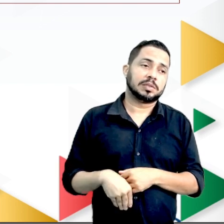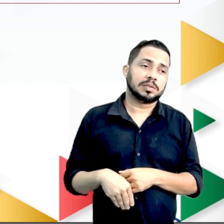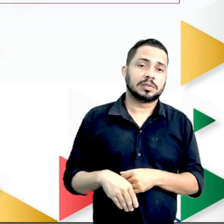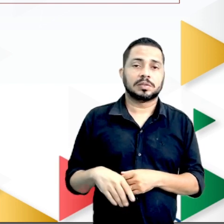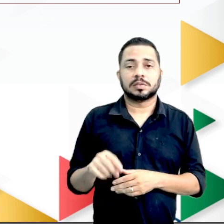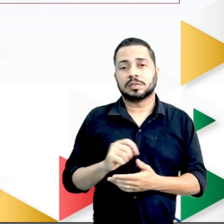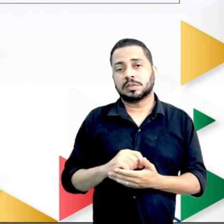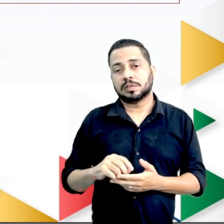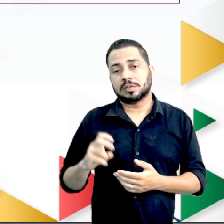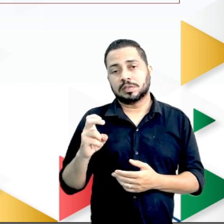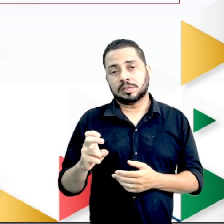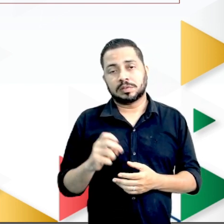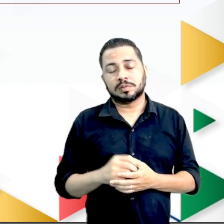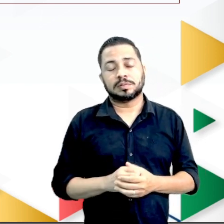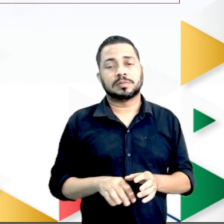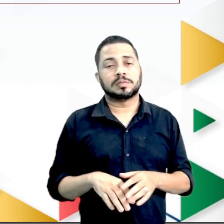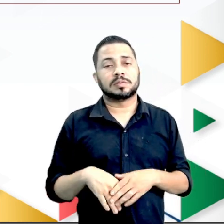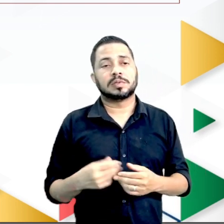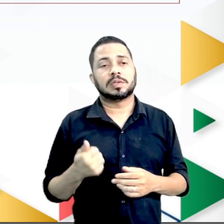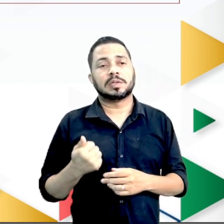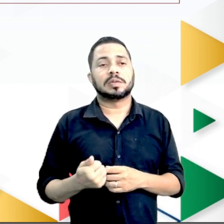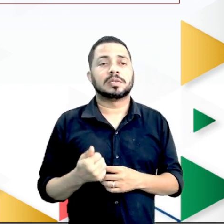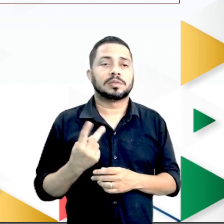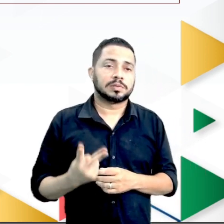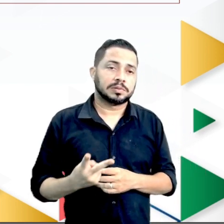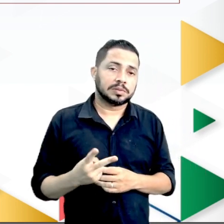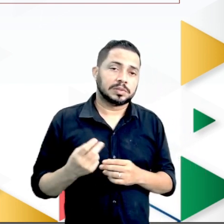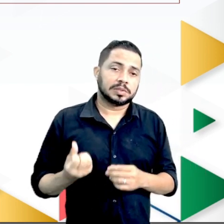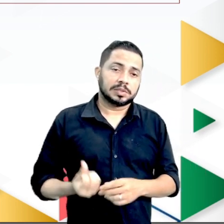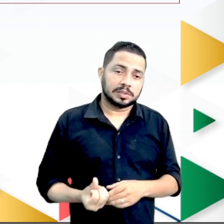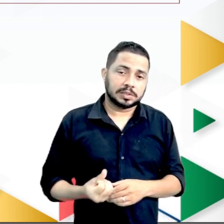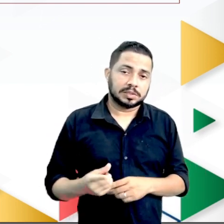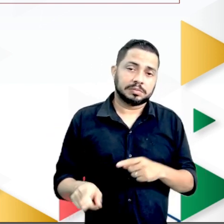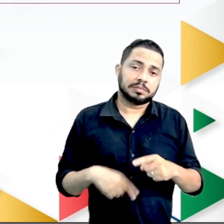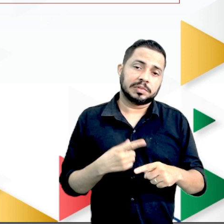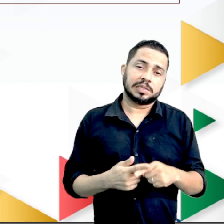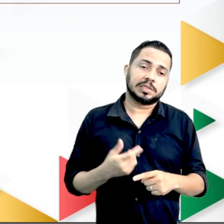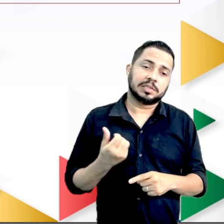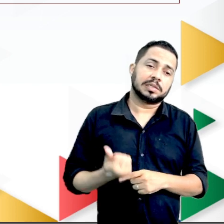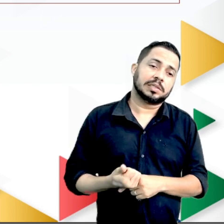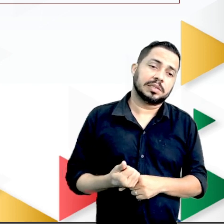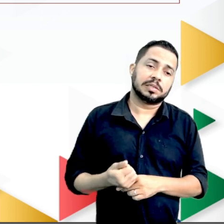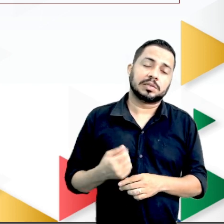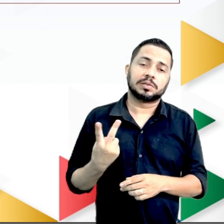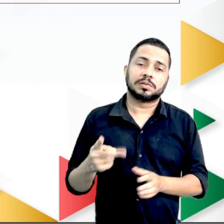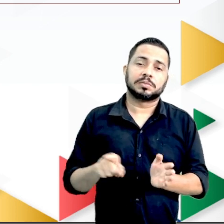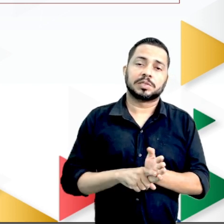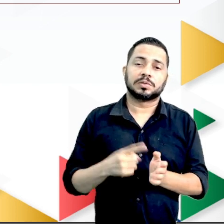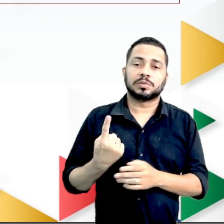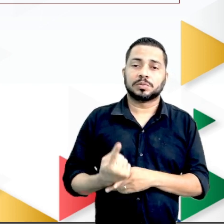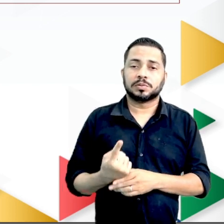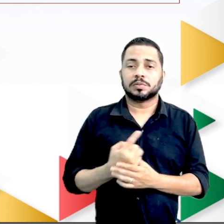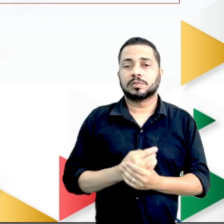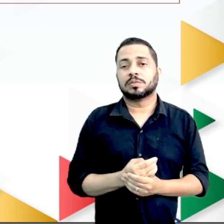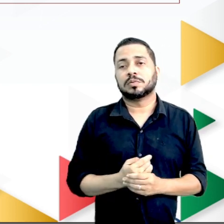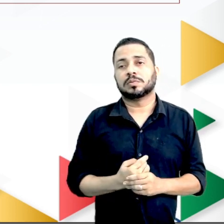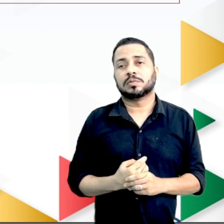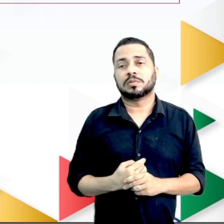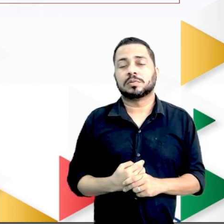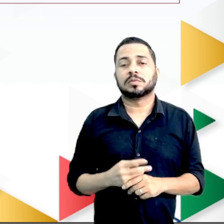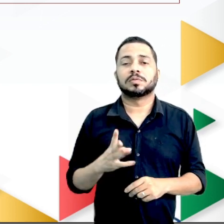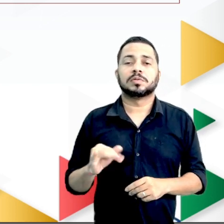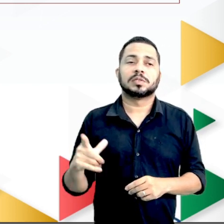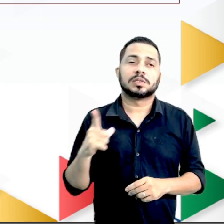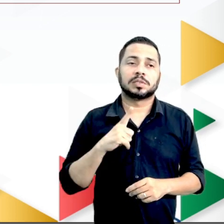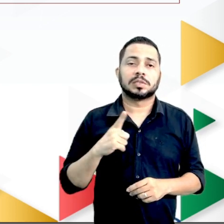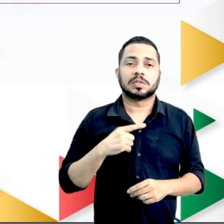primeiros termos? Vamos lá. A2 vai ser 6, mais A2 menos 1. 2 menos 1 vai